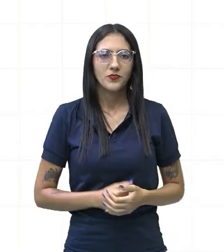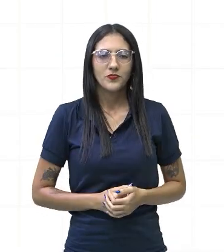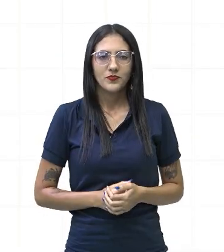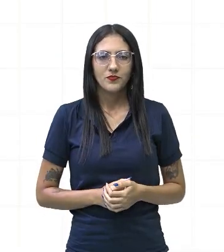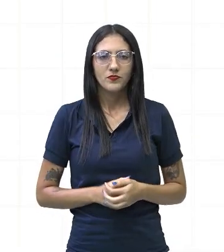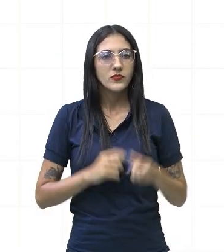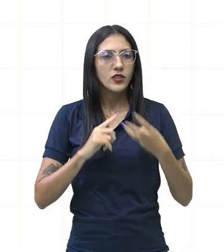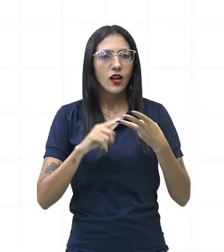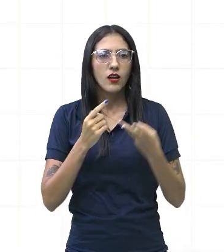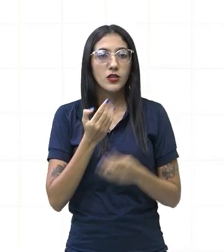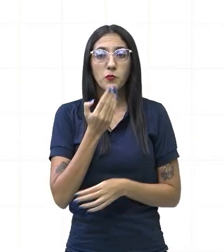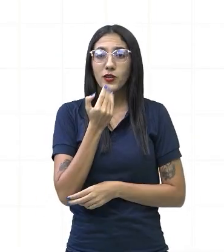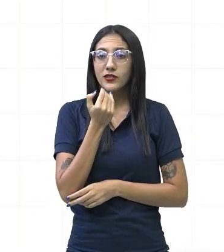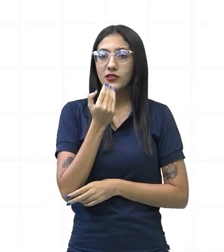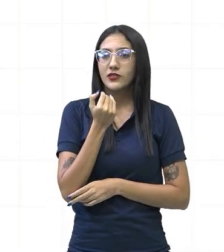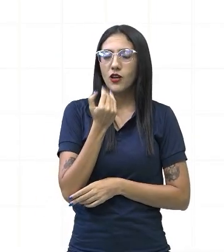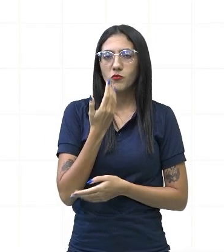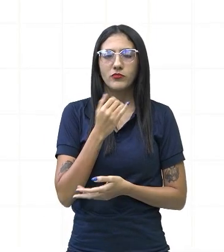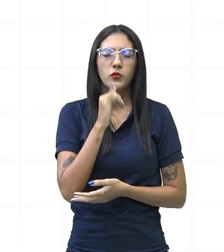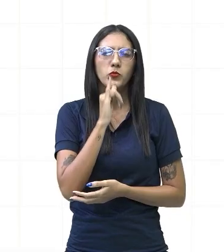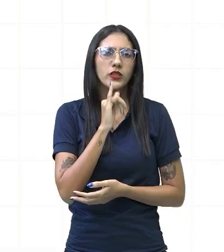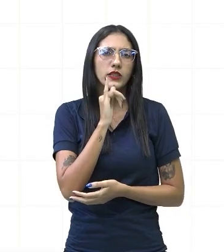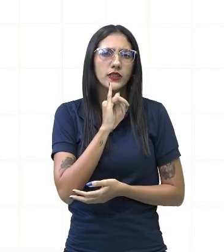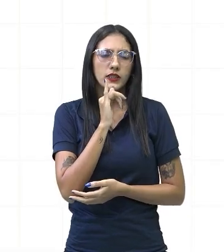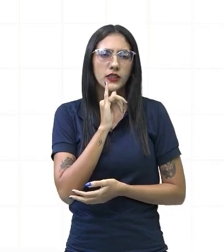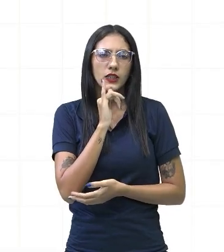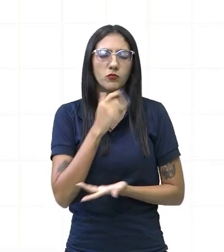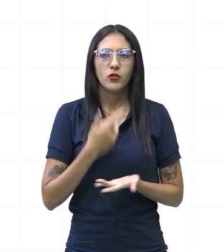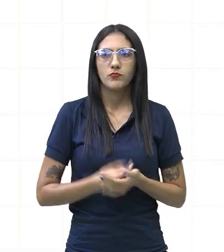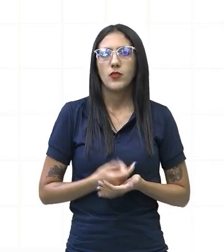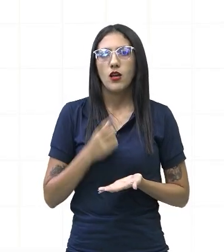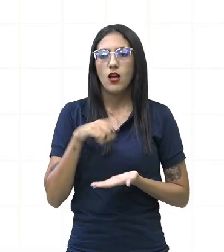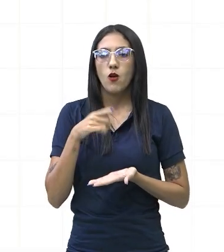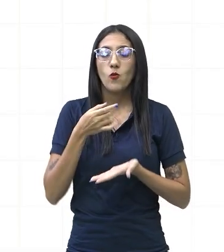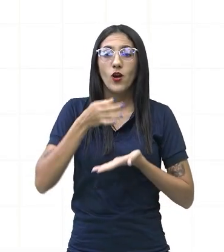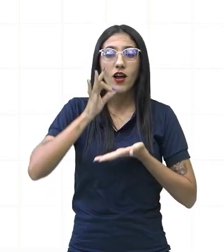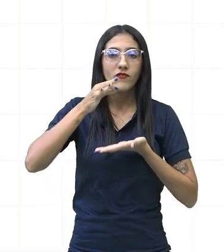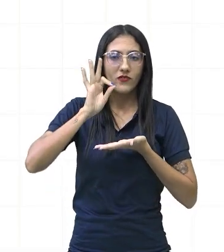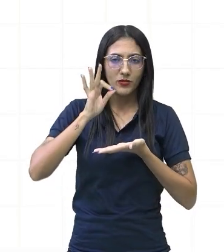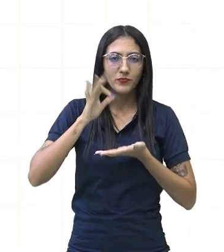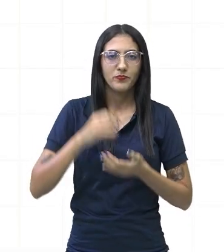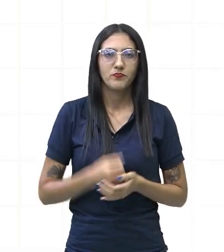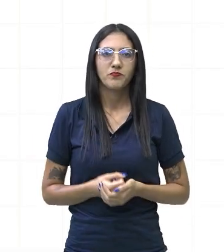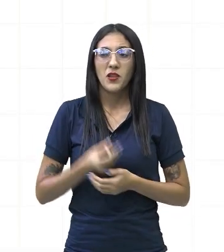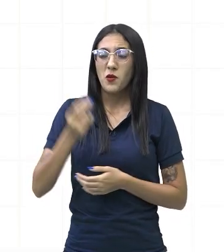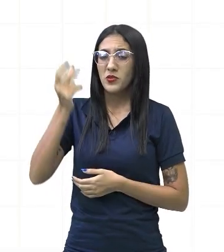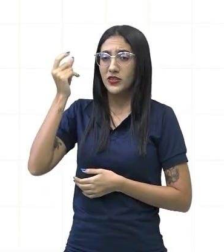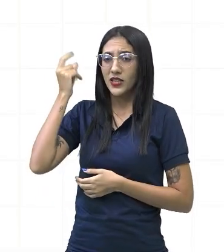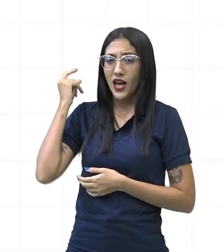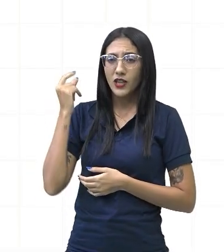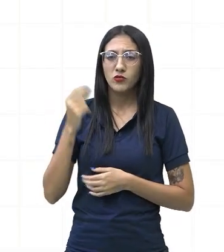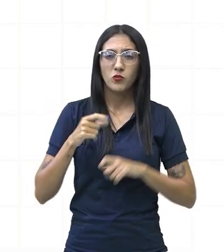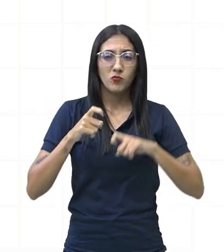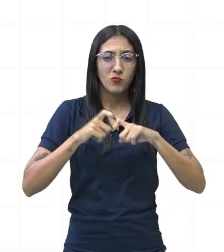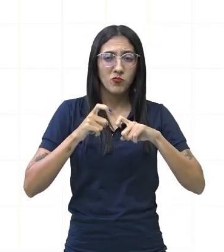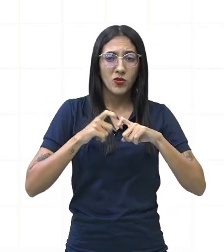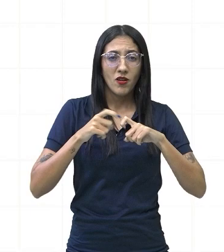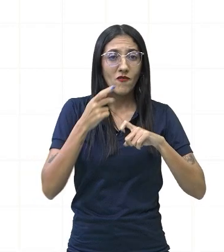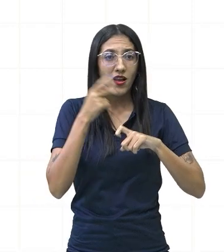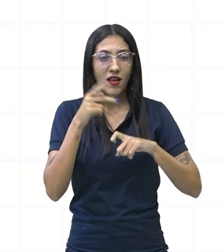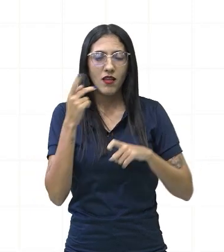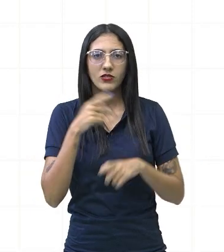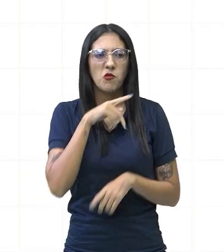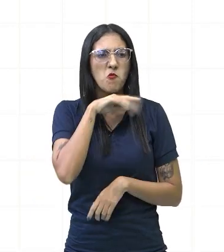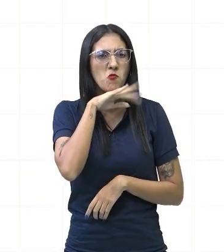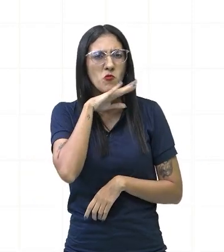na alimentação, legal, vou pegar aqui só como um exemplo, então, o café. Há tempos atrás, os cardiologistas diziam que café fazia mal para a